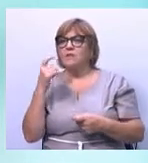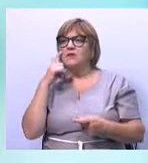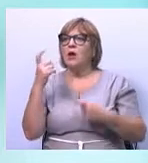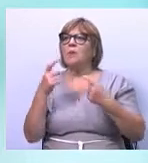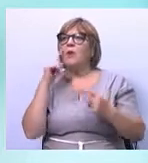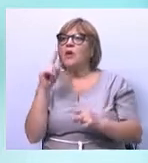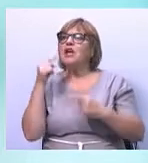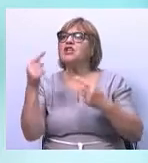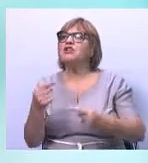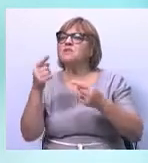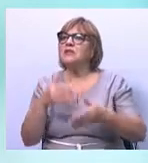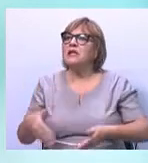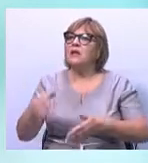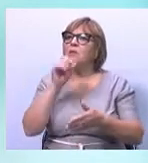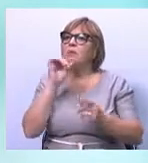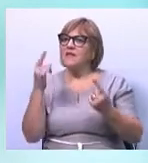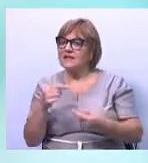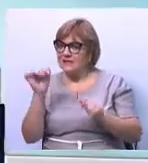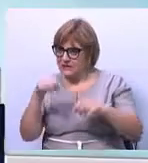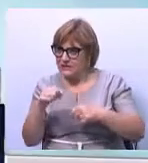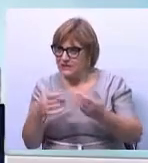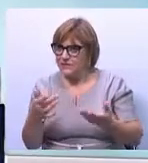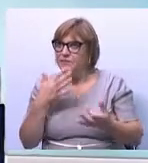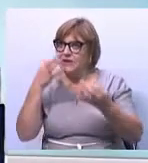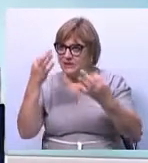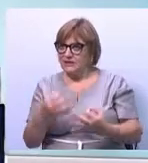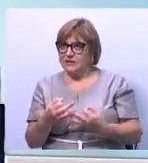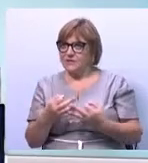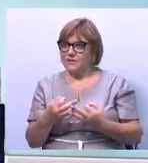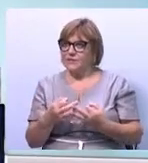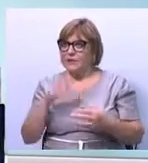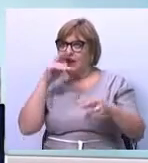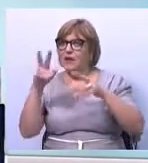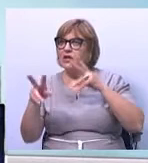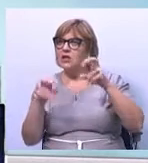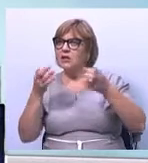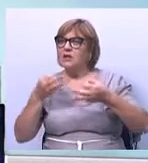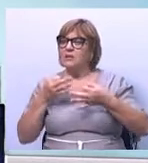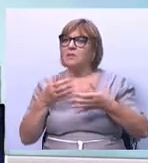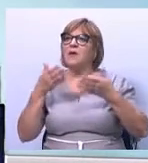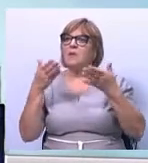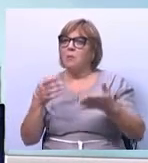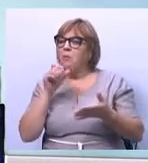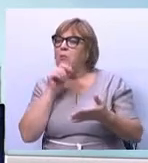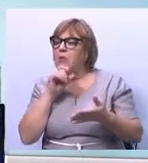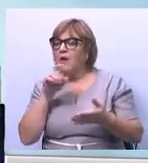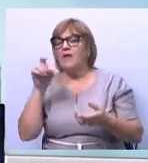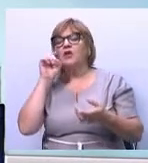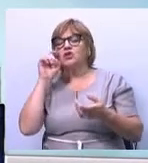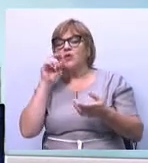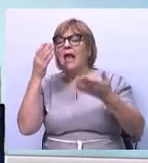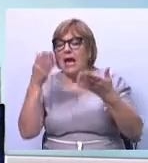de um especialista neste caminho que se pode iniciar, correto? Exatamente, sim. A aromaterapia pode ser segura